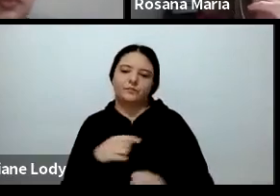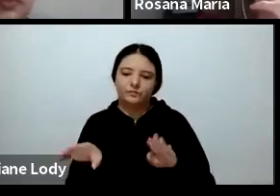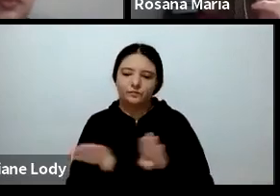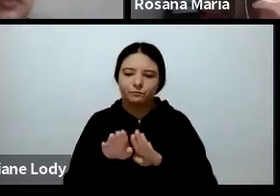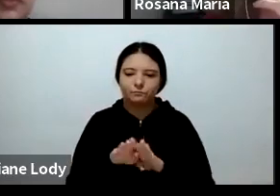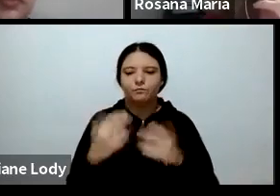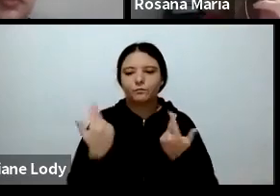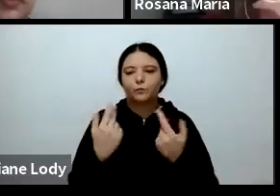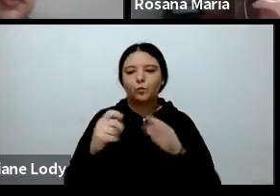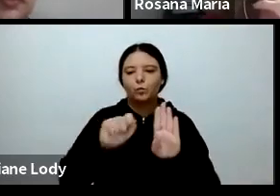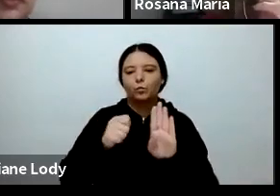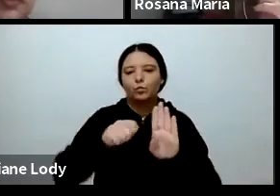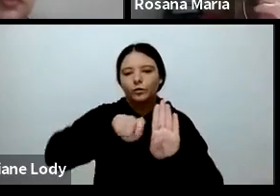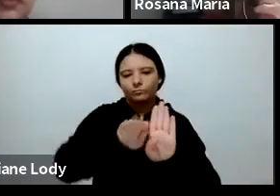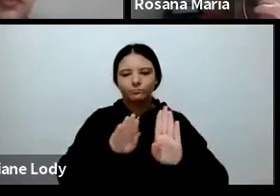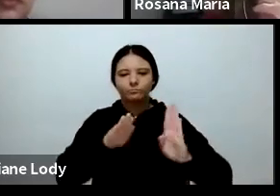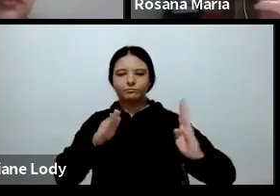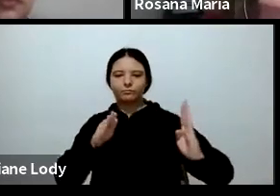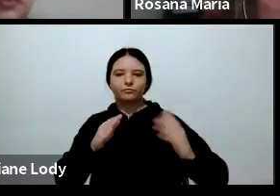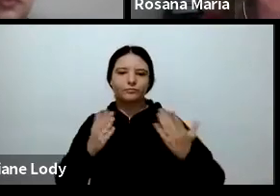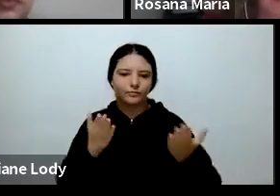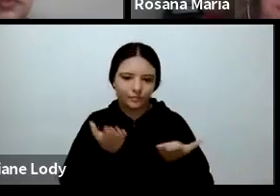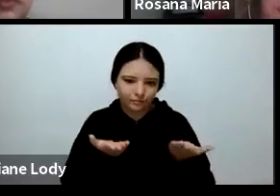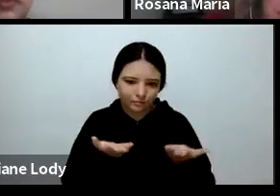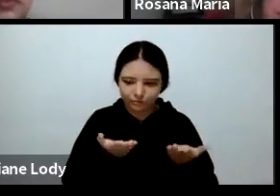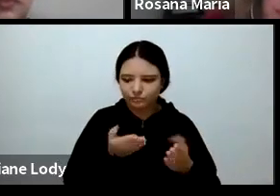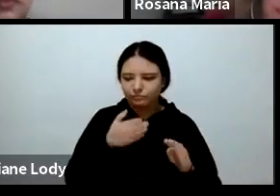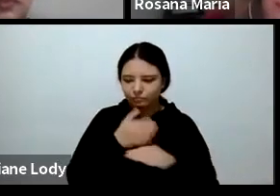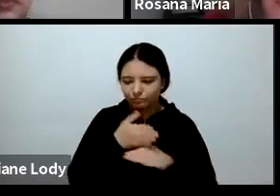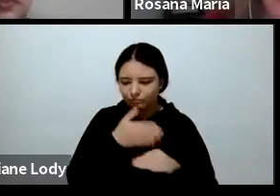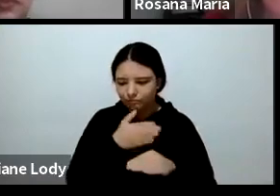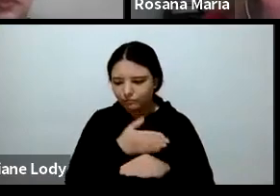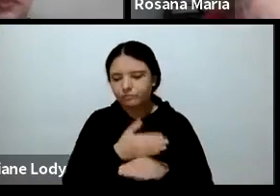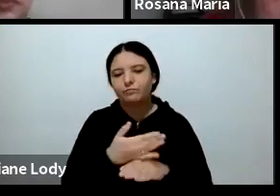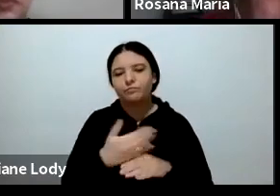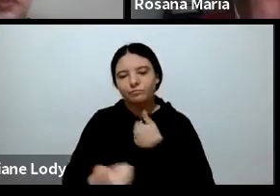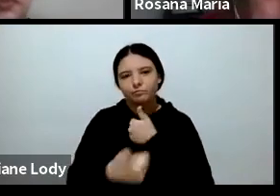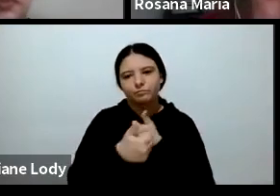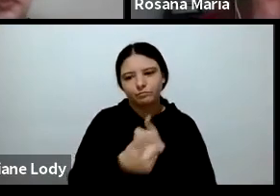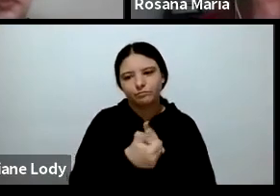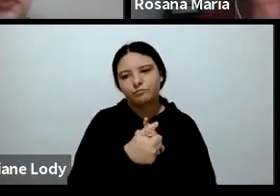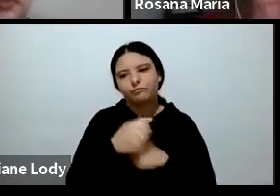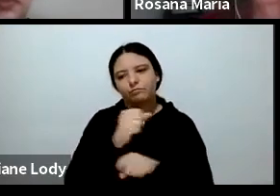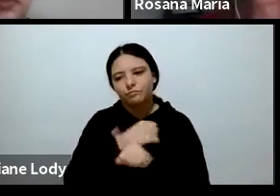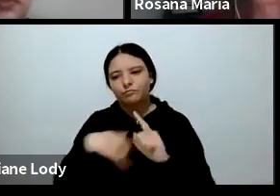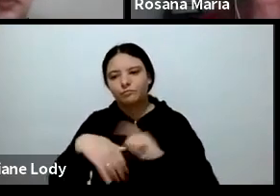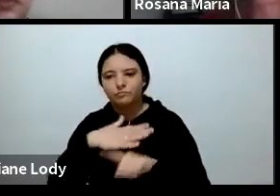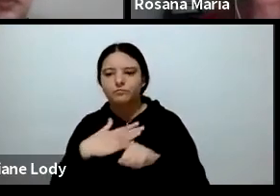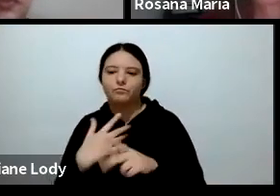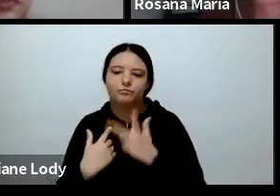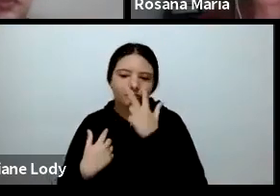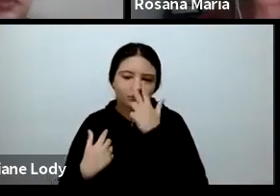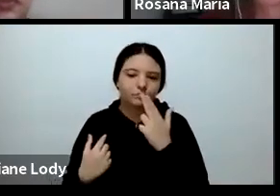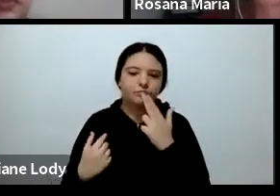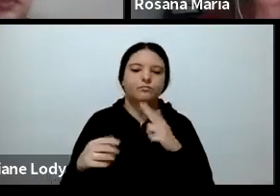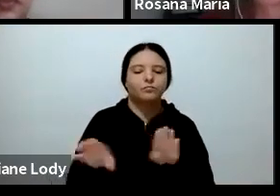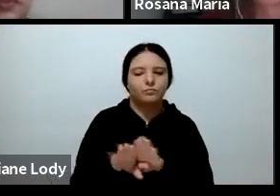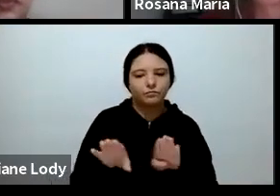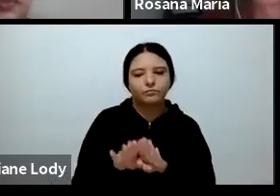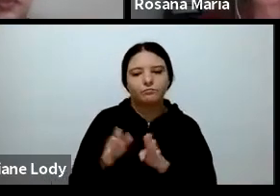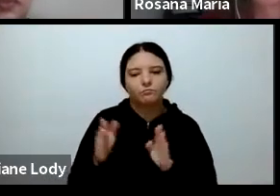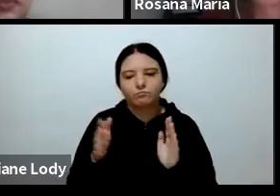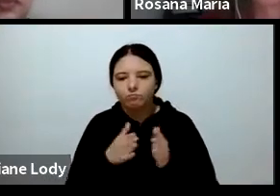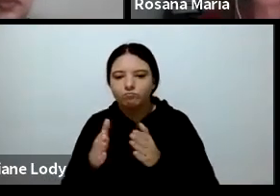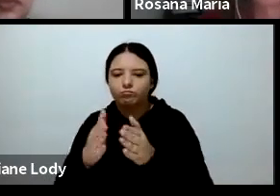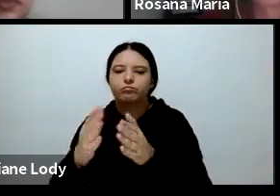porta, né? E isso nos permite, né, uma aproximação aí com a sociedade, que eu acho que é o rumo que nós temos que